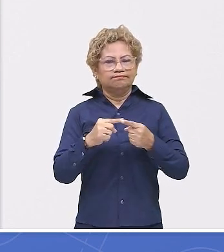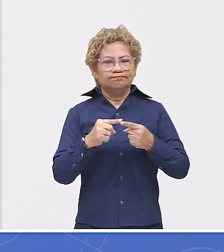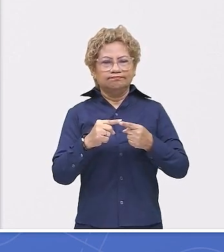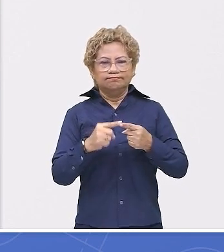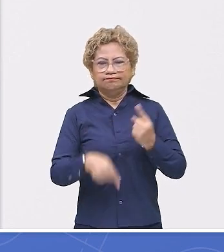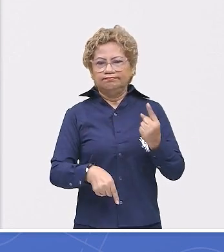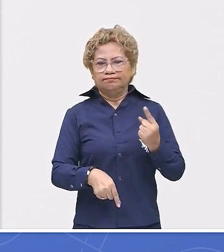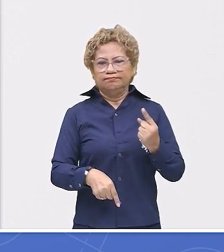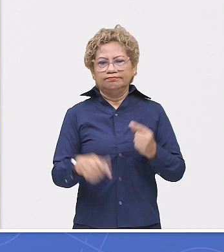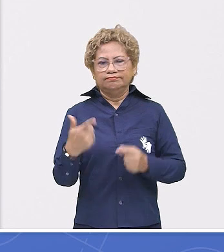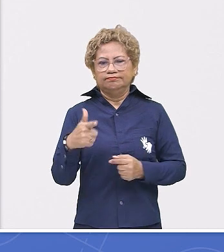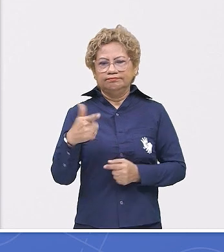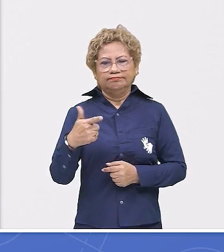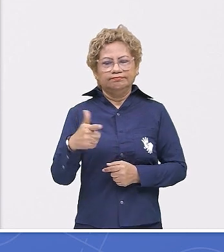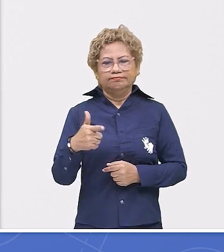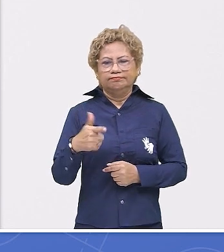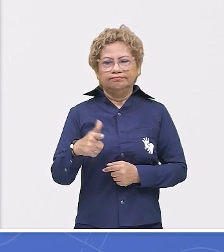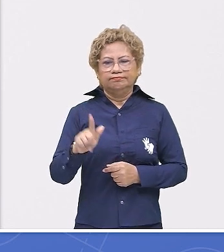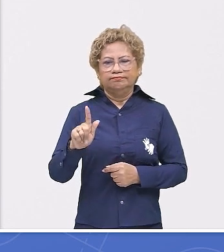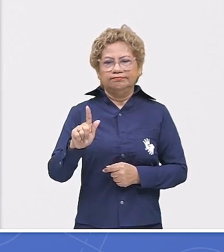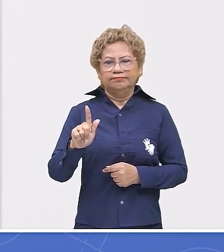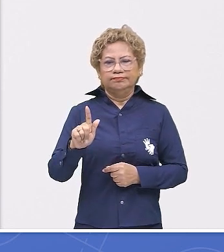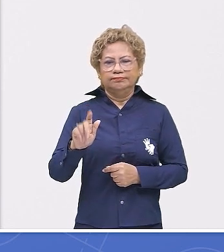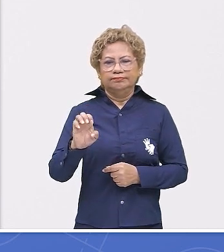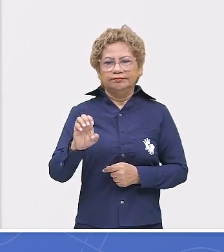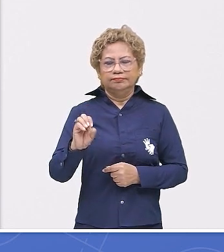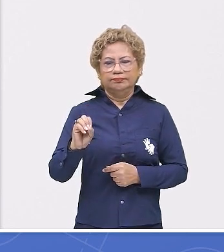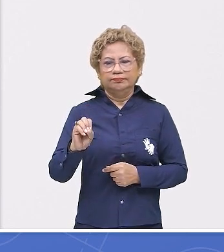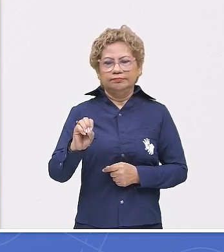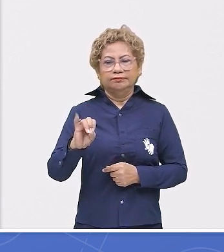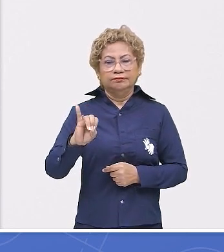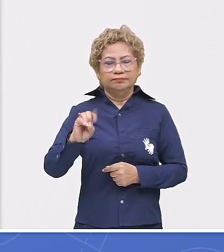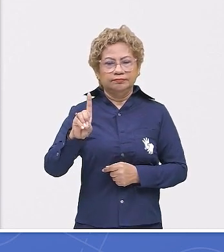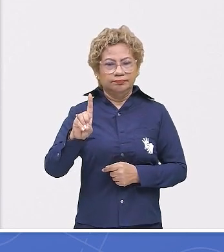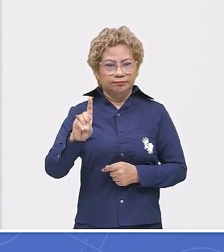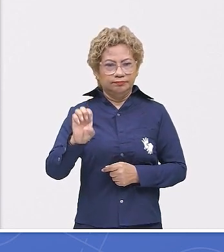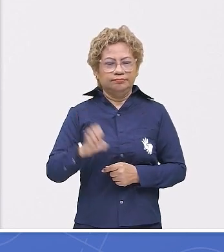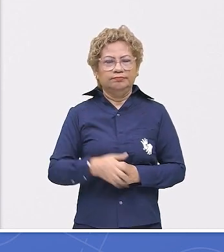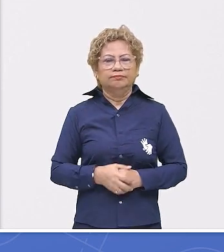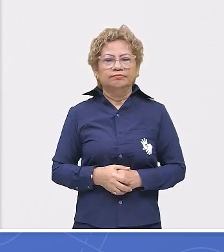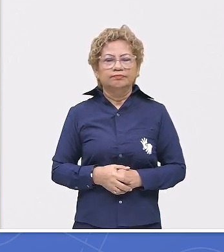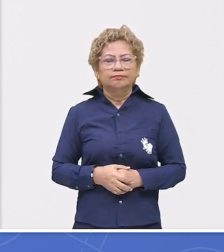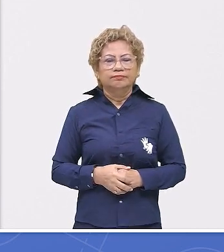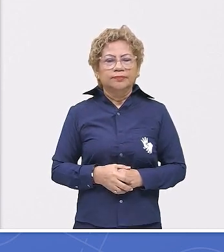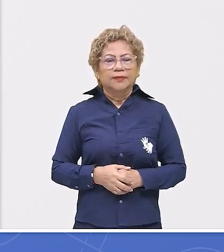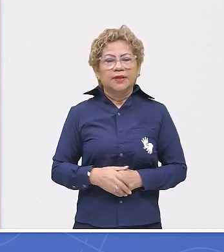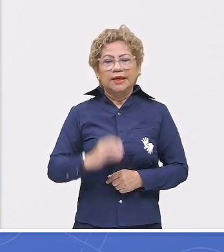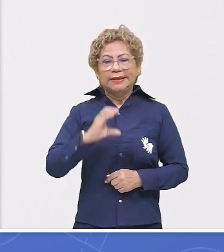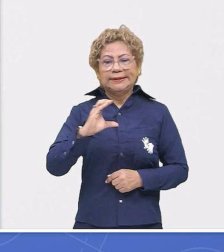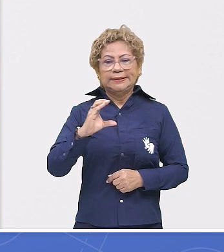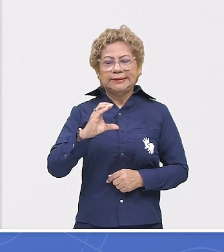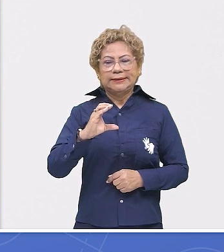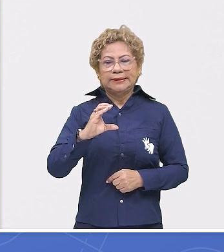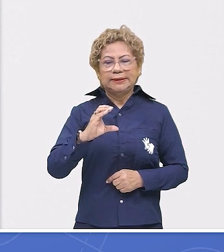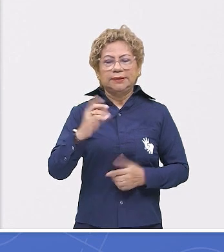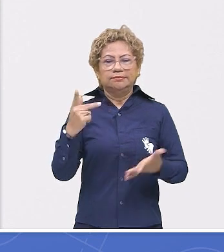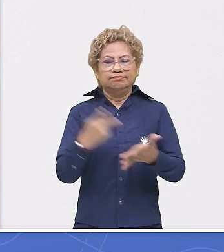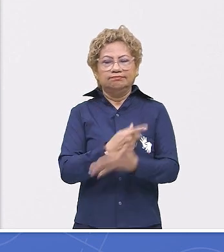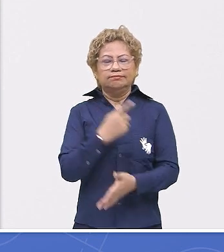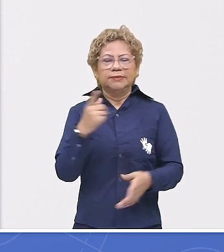formato geóide. Então não é a letra B e nem a letra C, porque aqui, ó, aqui que está errado, tá certo? Aí